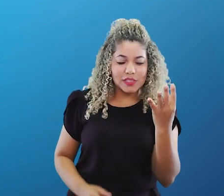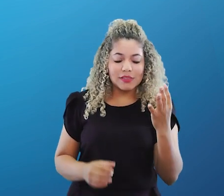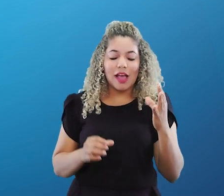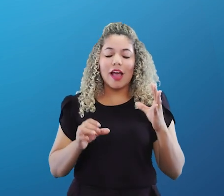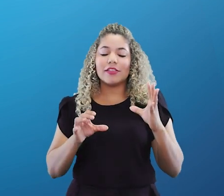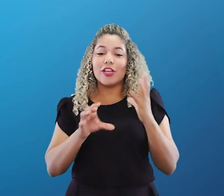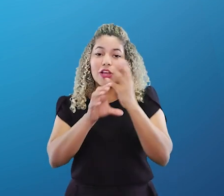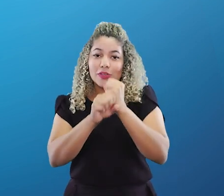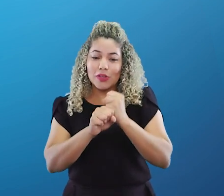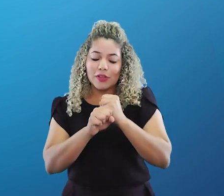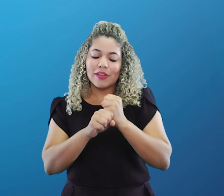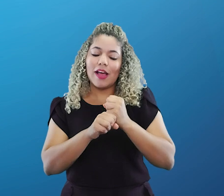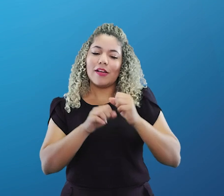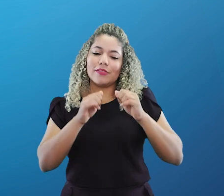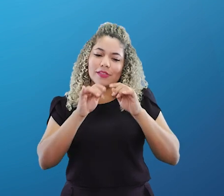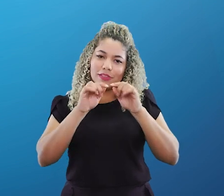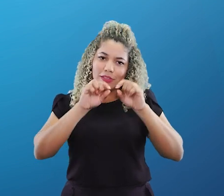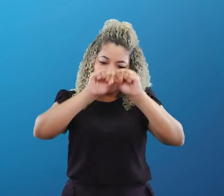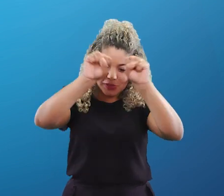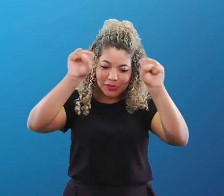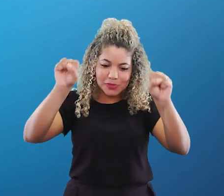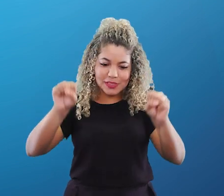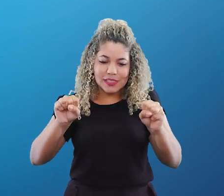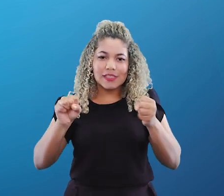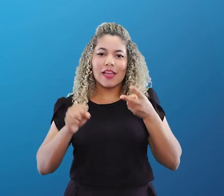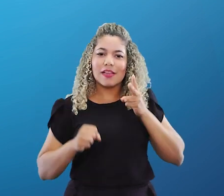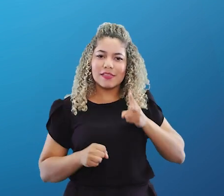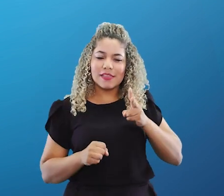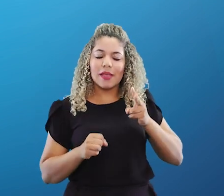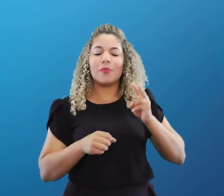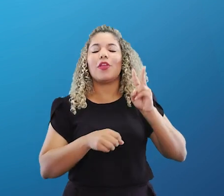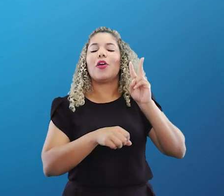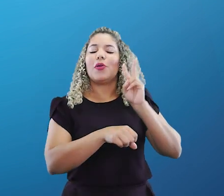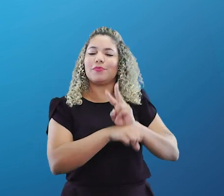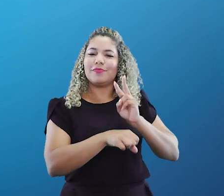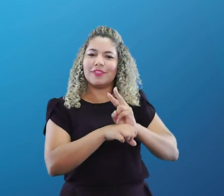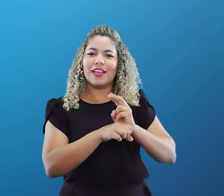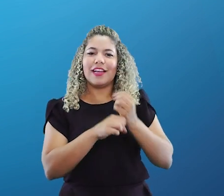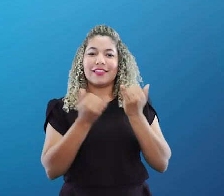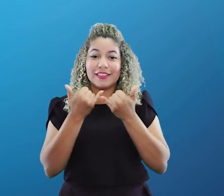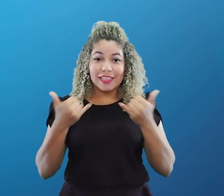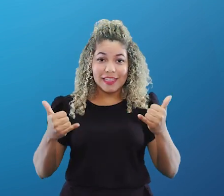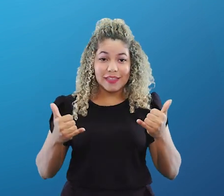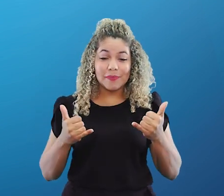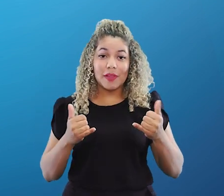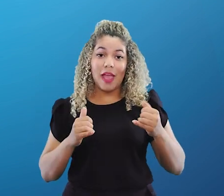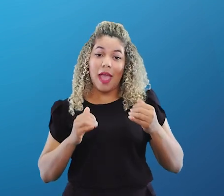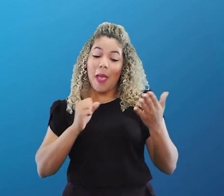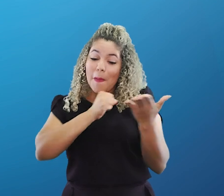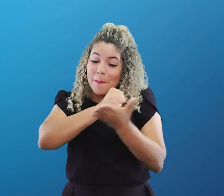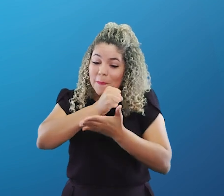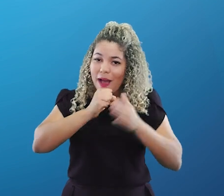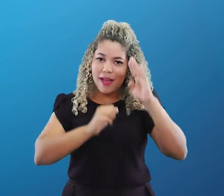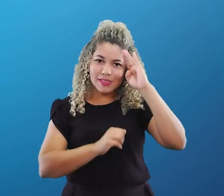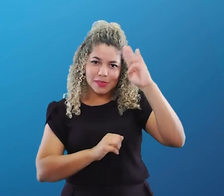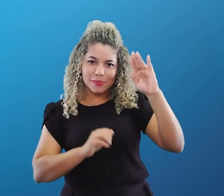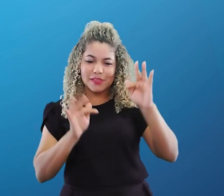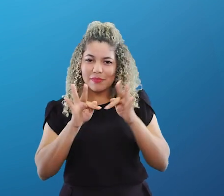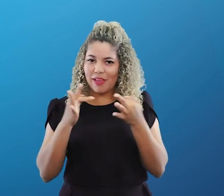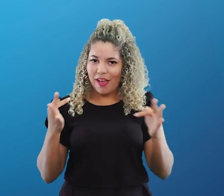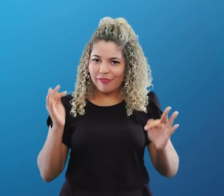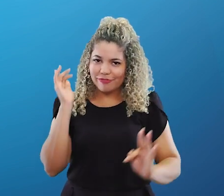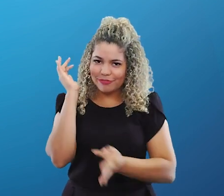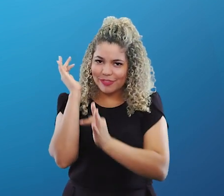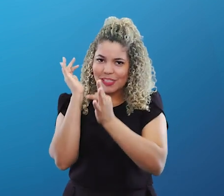de energia no sistema ela é mantida de acordo com o princípio da conservação de energia. Esse é um dos princípios básicos da